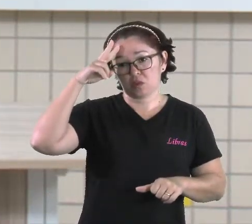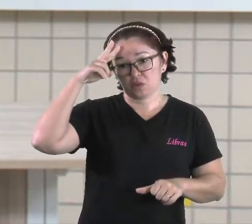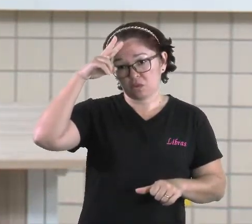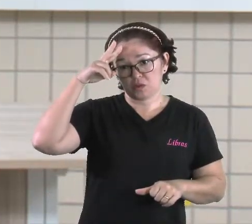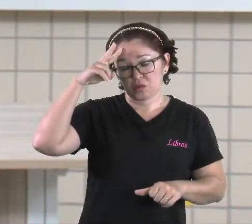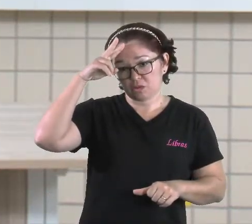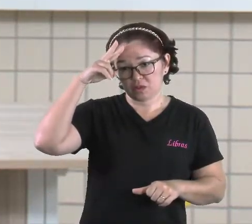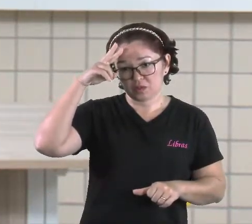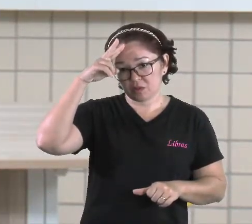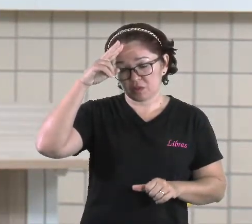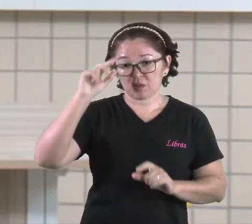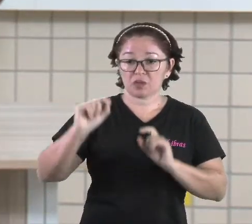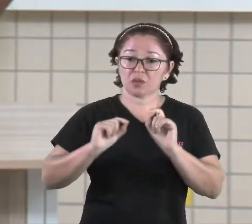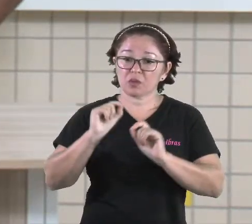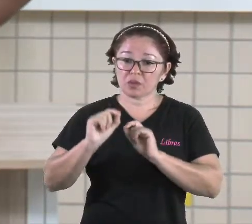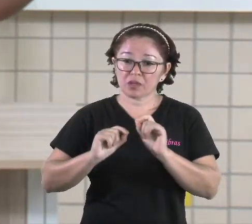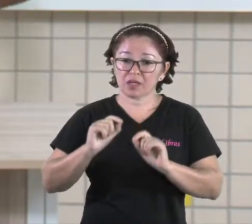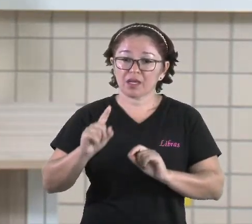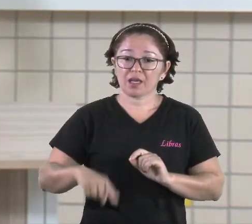de ditadura.